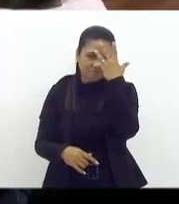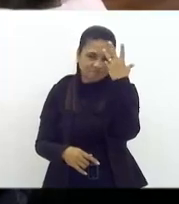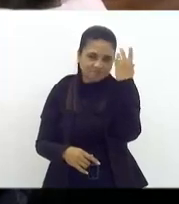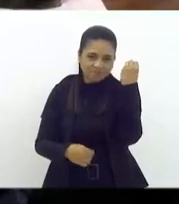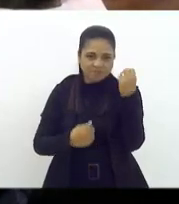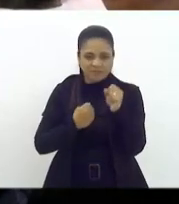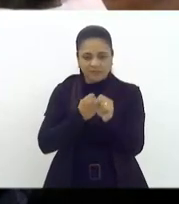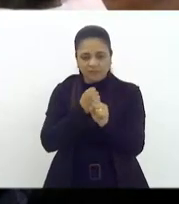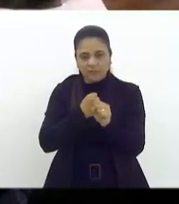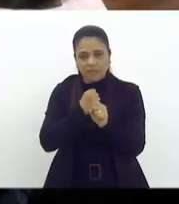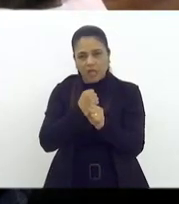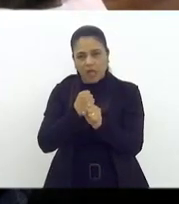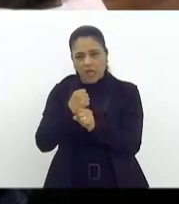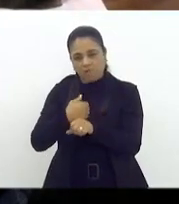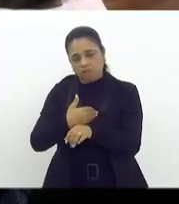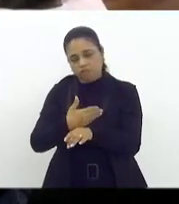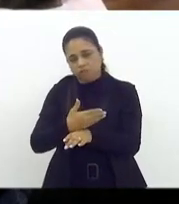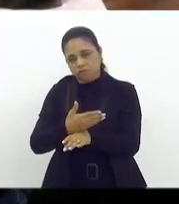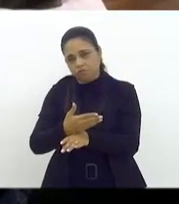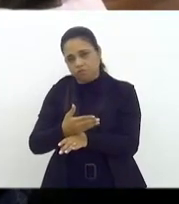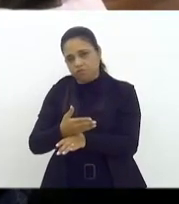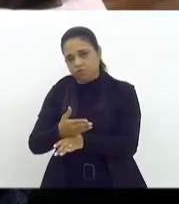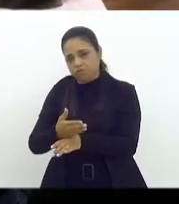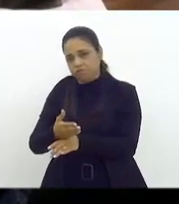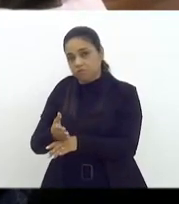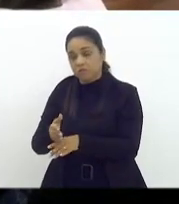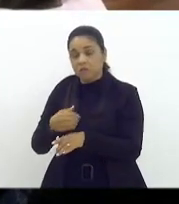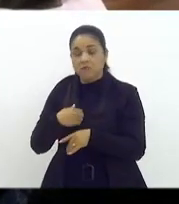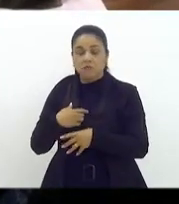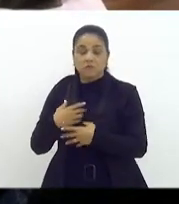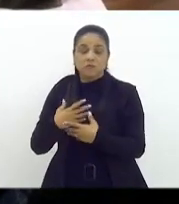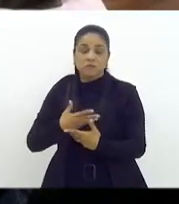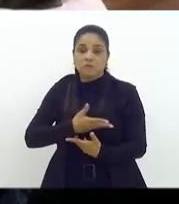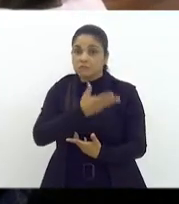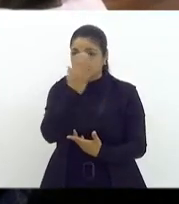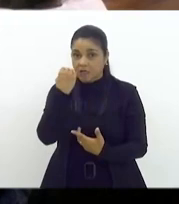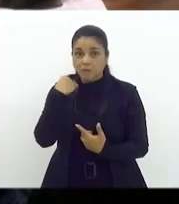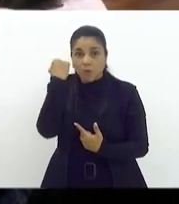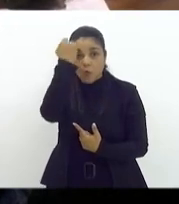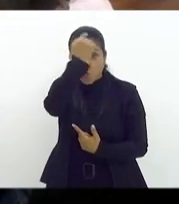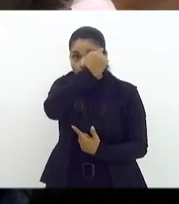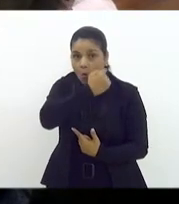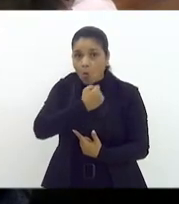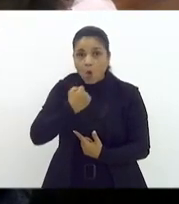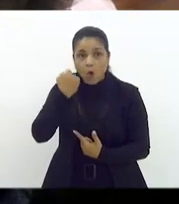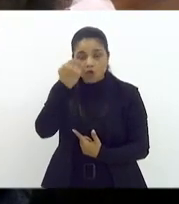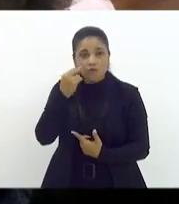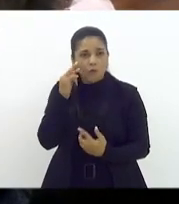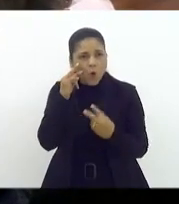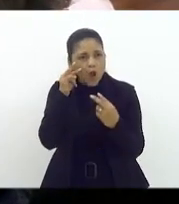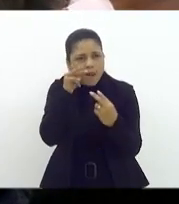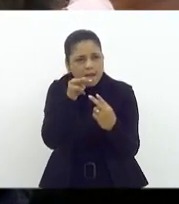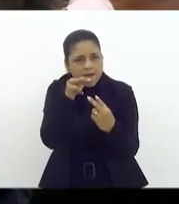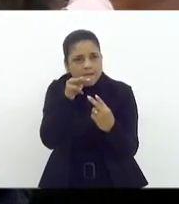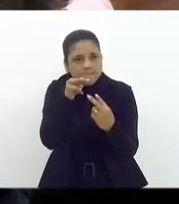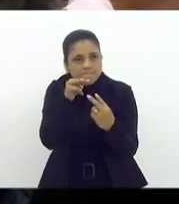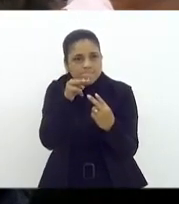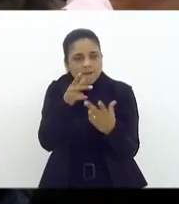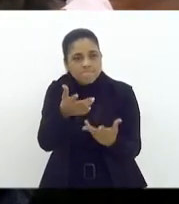degradação natural dessa memória mesmo para o rosto de um estuprador às vezes essas mulheres eu vou olhar para a cara desses